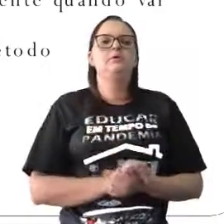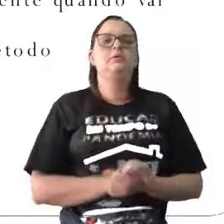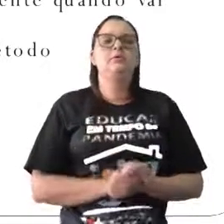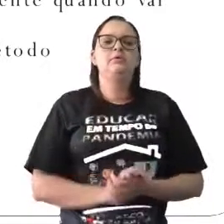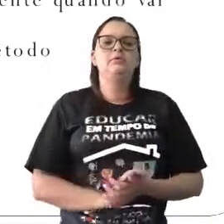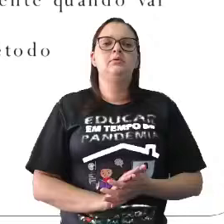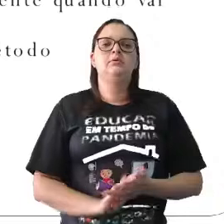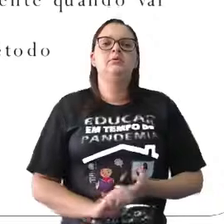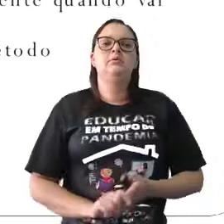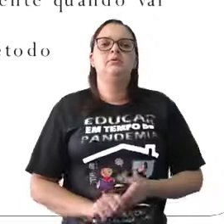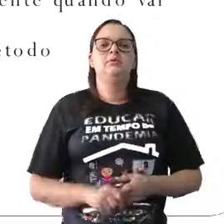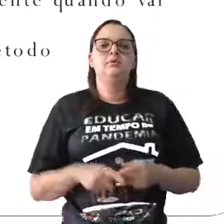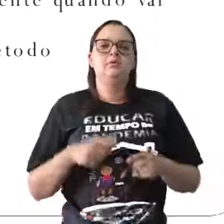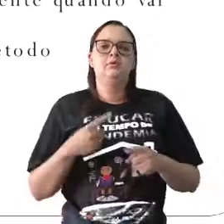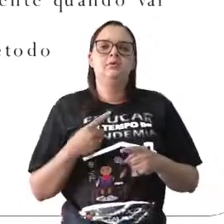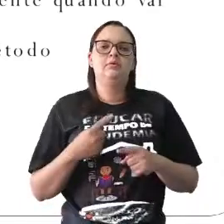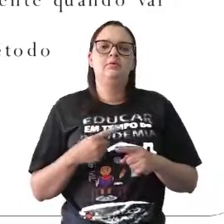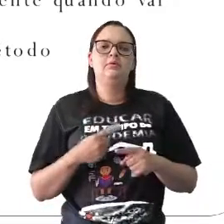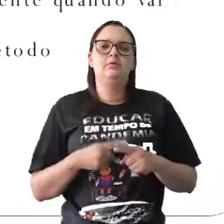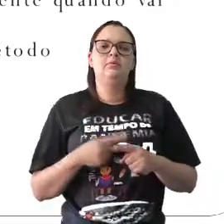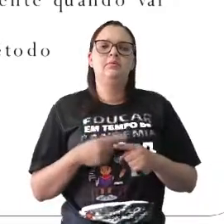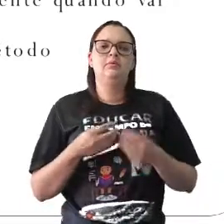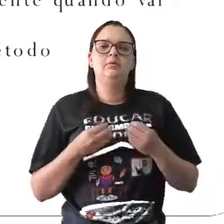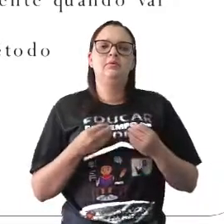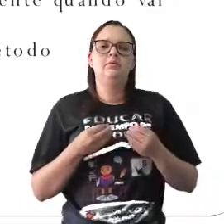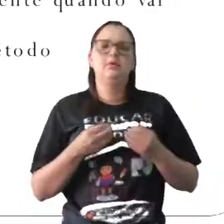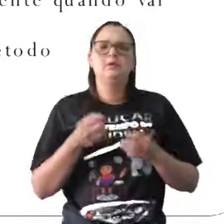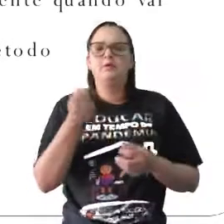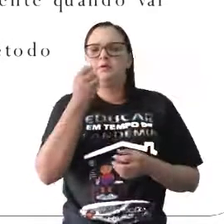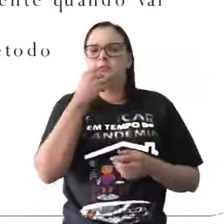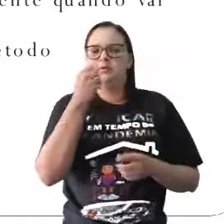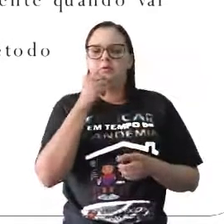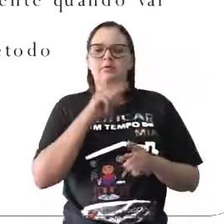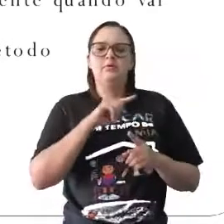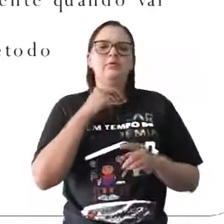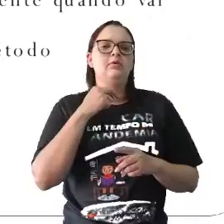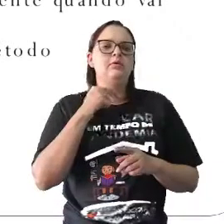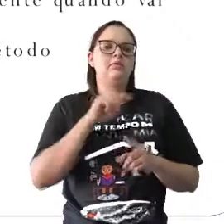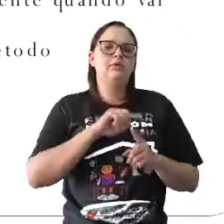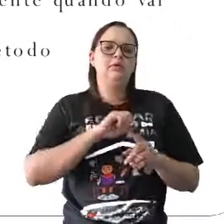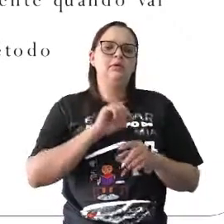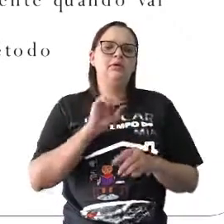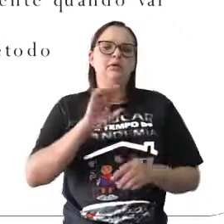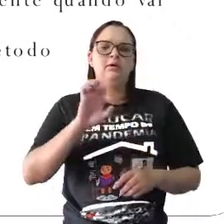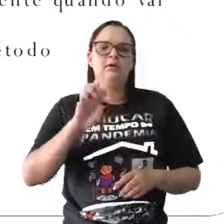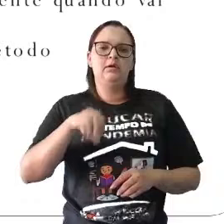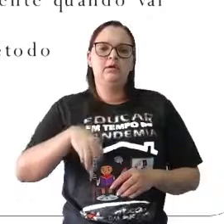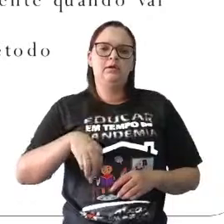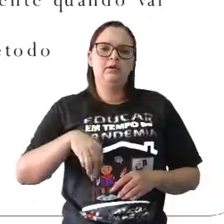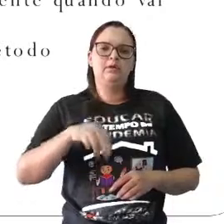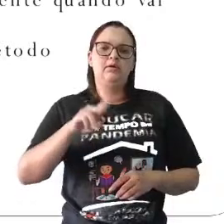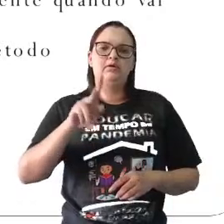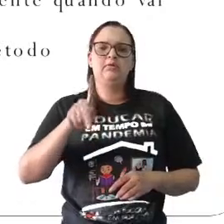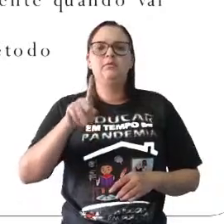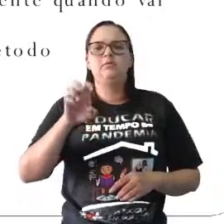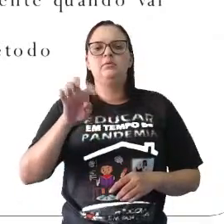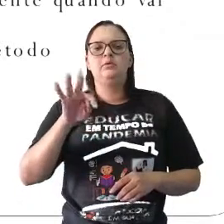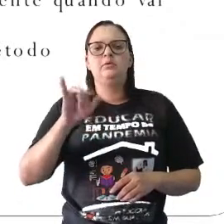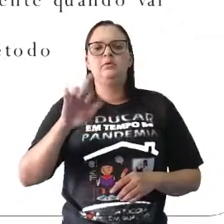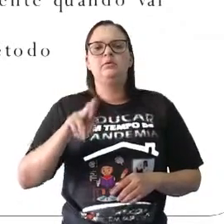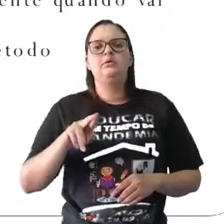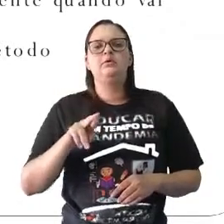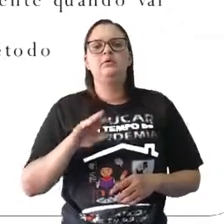essas pílulas vão impedir a gravidez? Letra A. Elas impedem os hormônios que estão contidos nessa